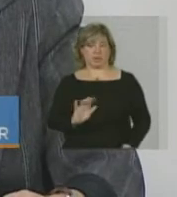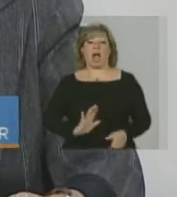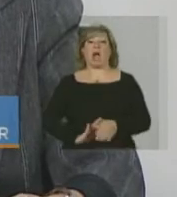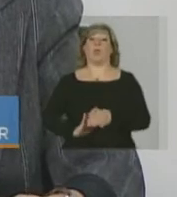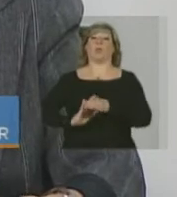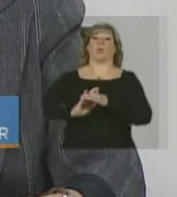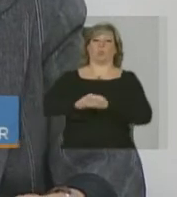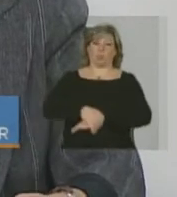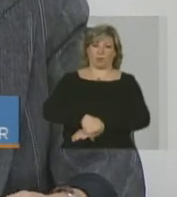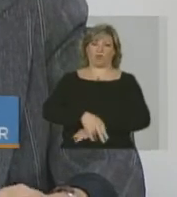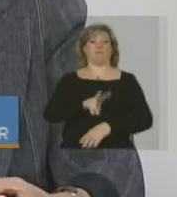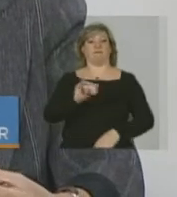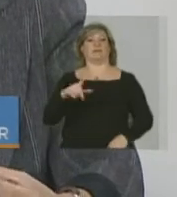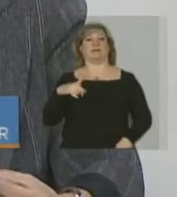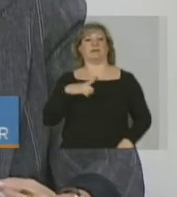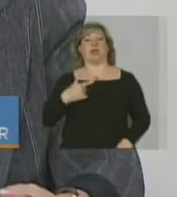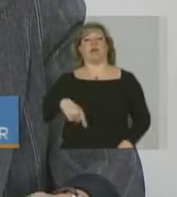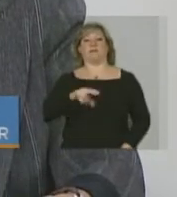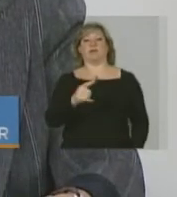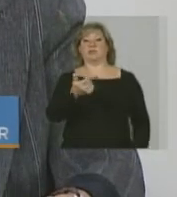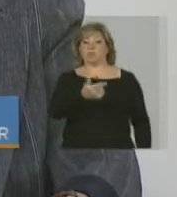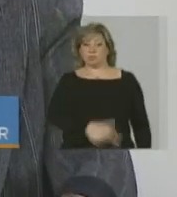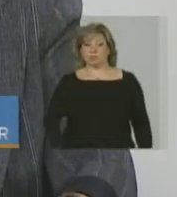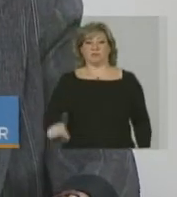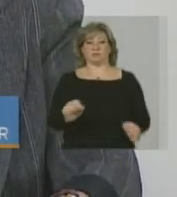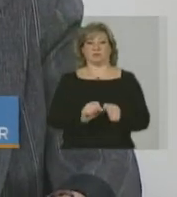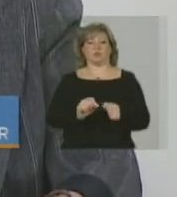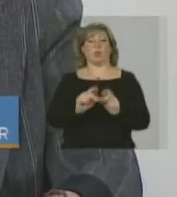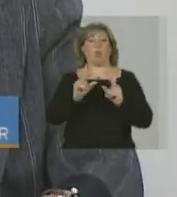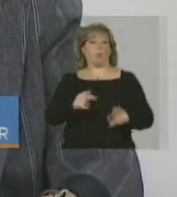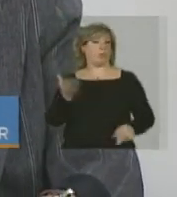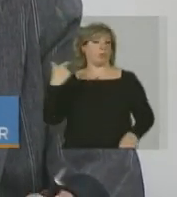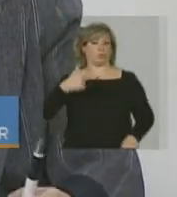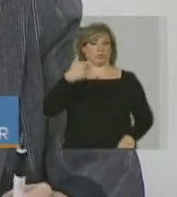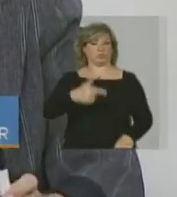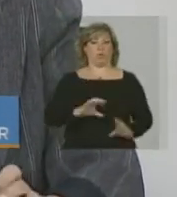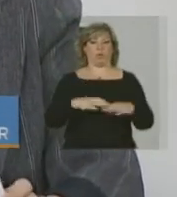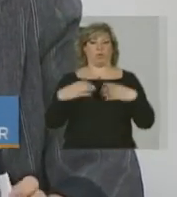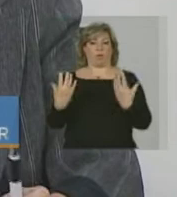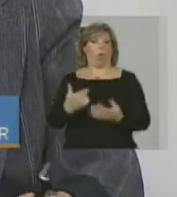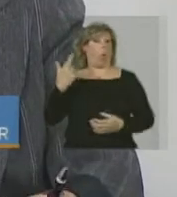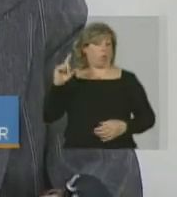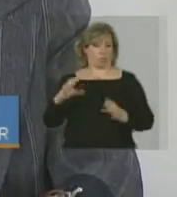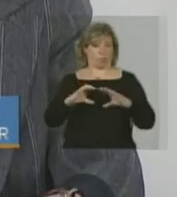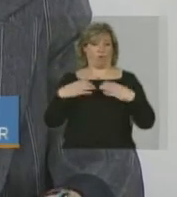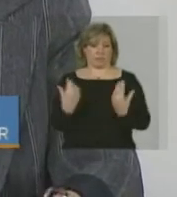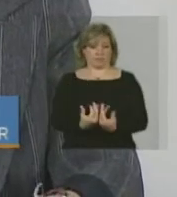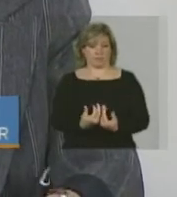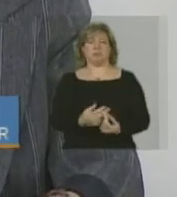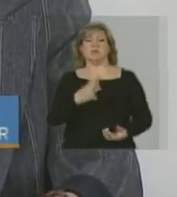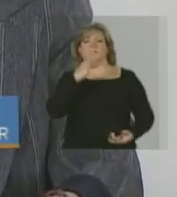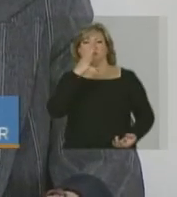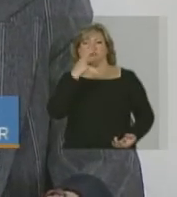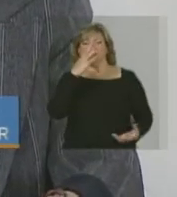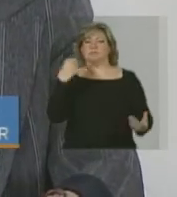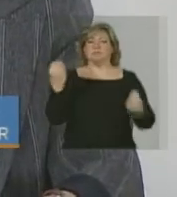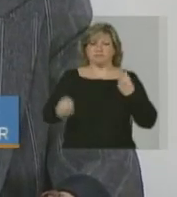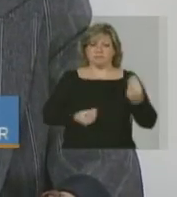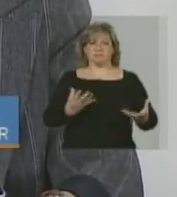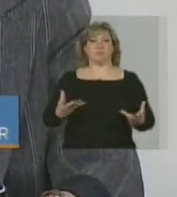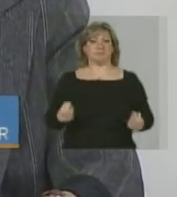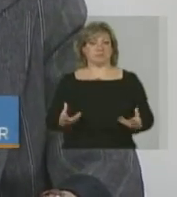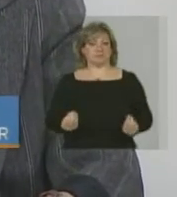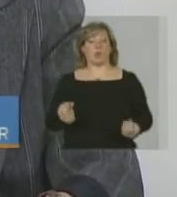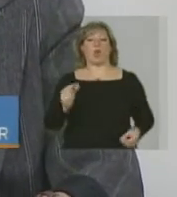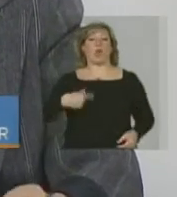noite, nós vamos repetir o que fizemos na terceira conferência, que foi uma iniciativa muito interessante, muito apreciada. É